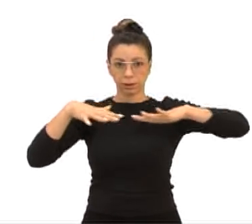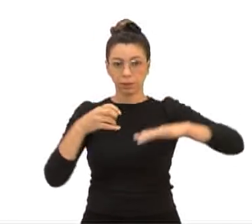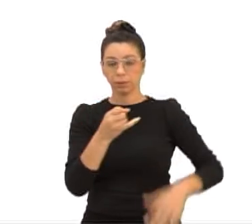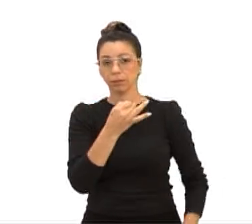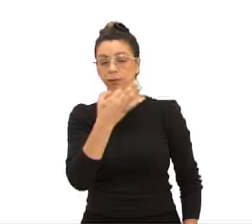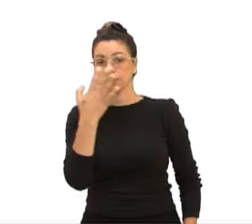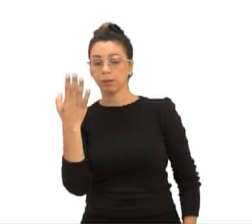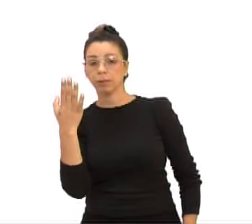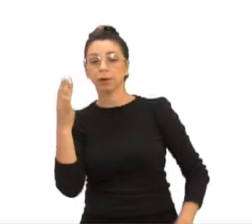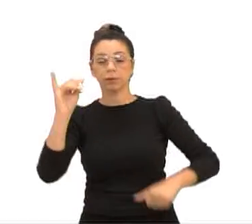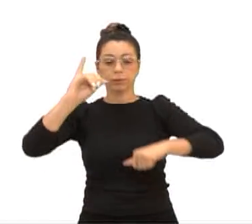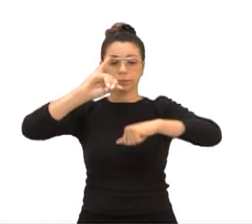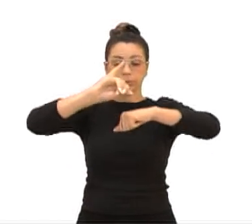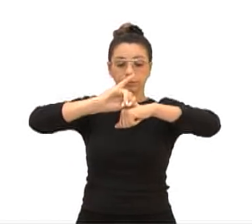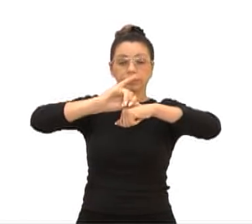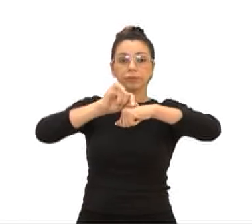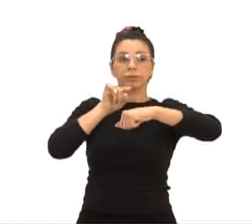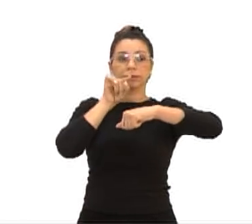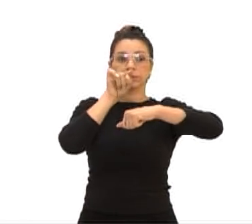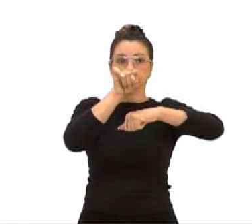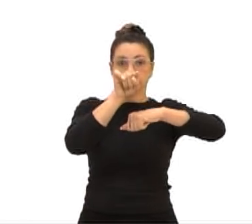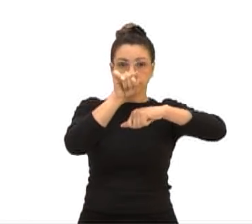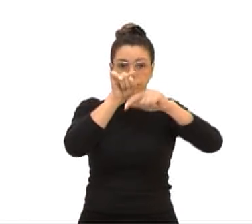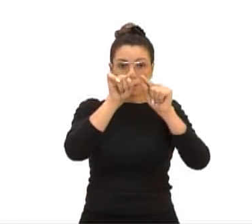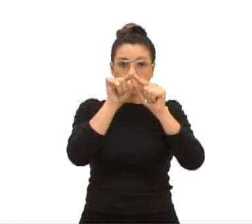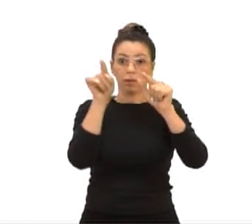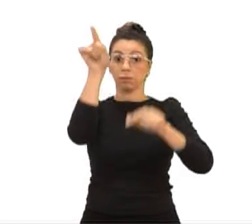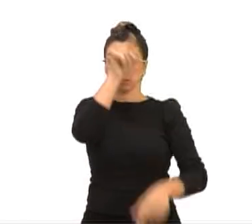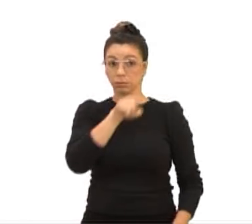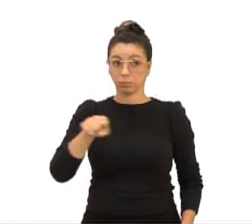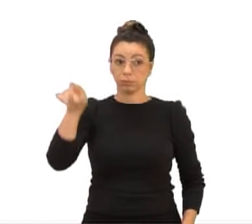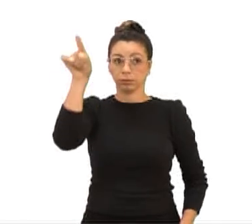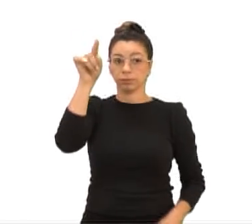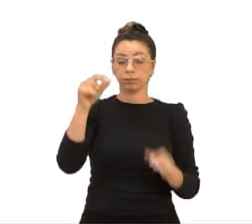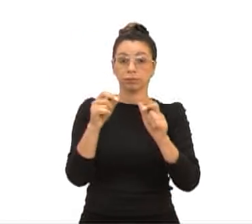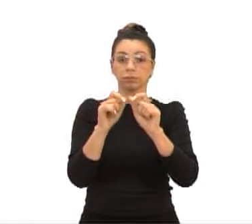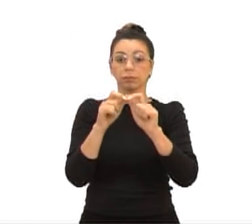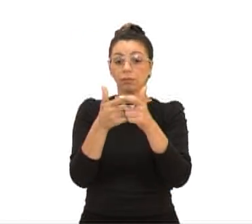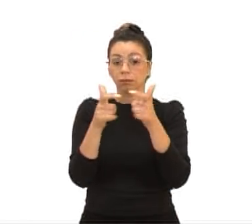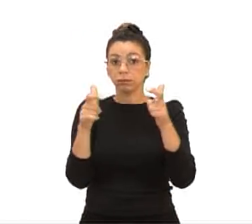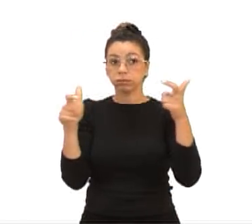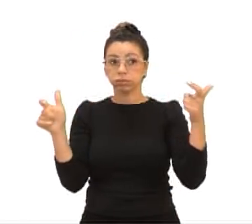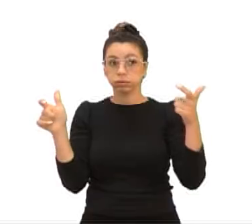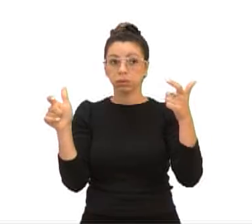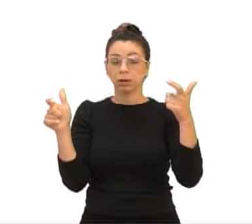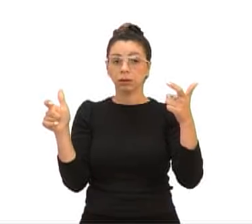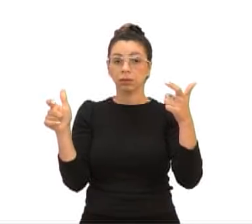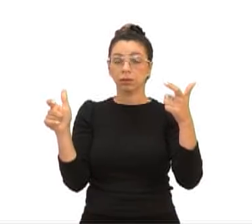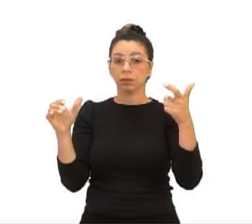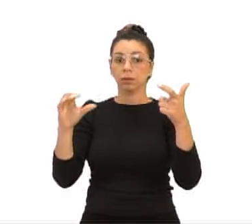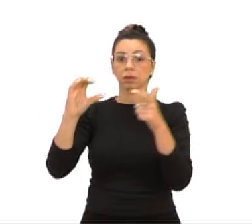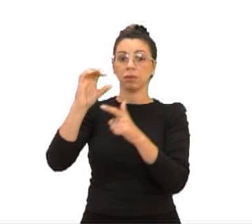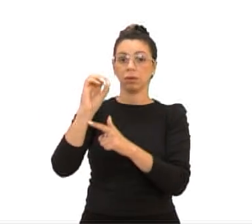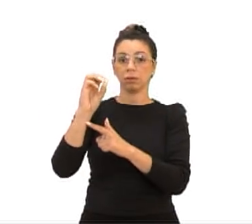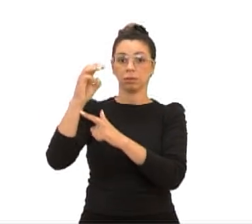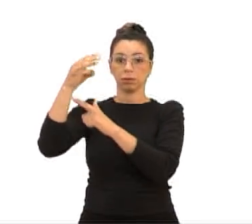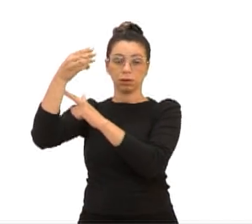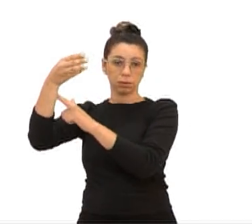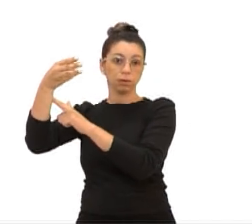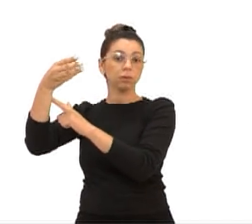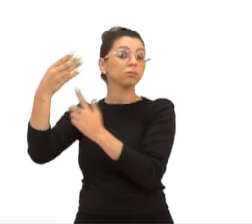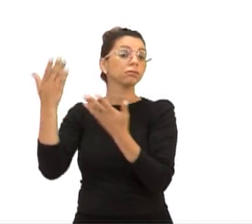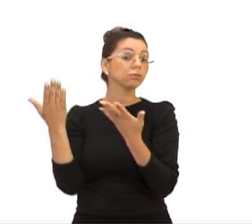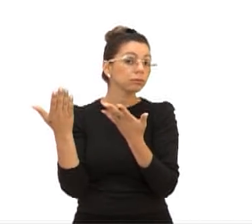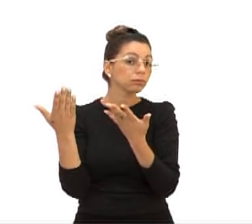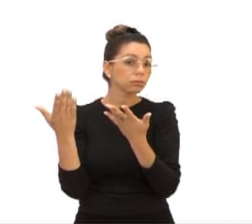de centro O1, que é essa daqui, é maior que a circunferência de origem